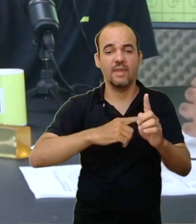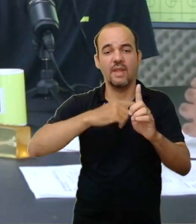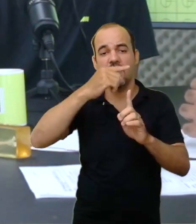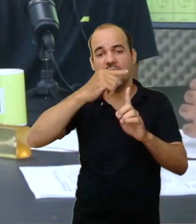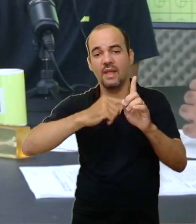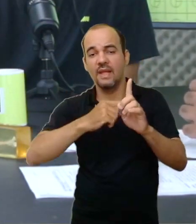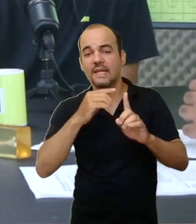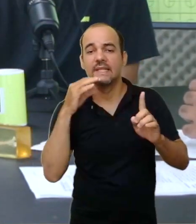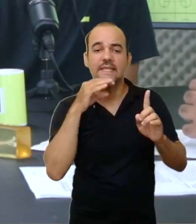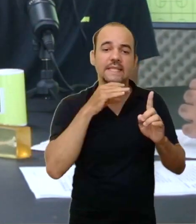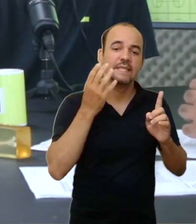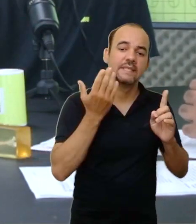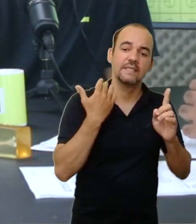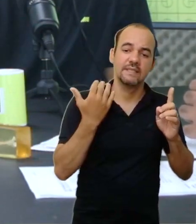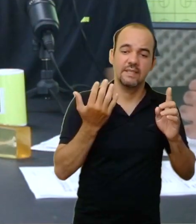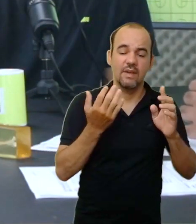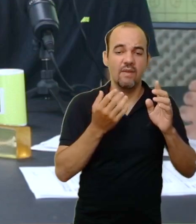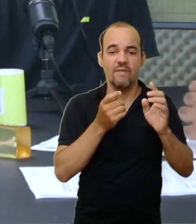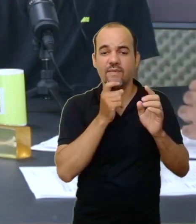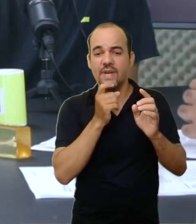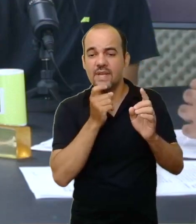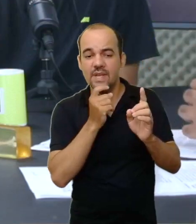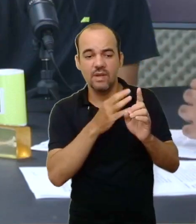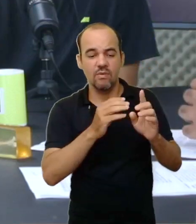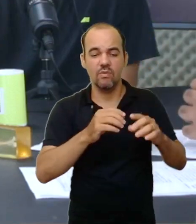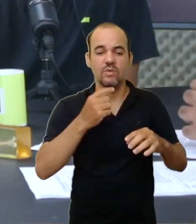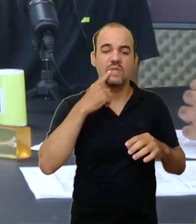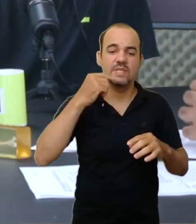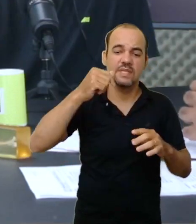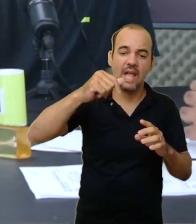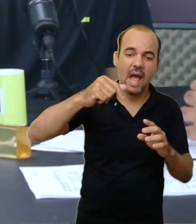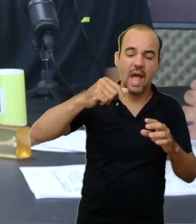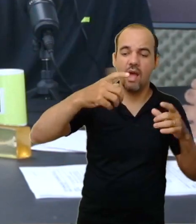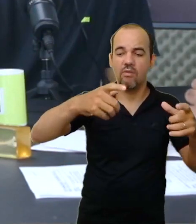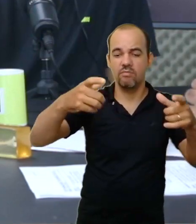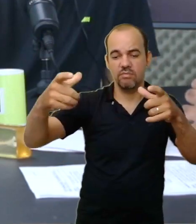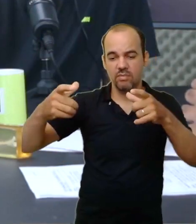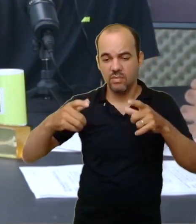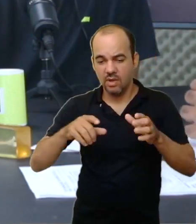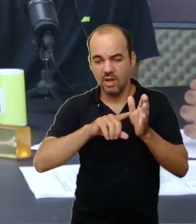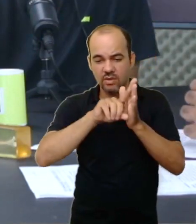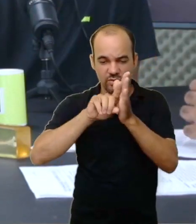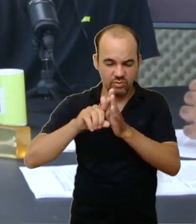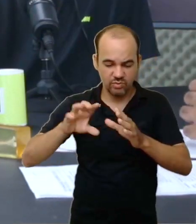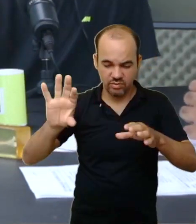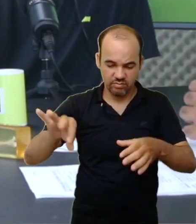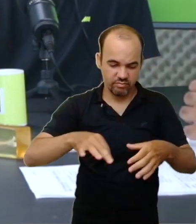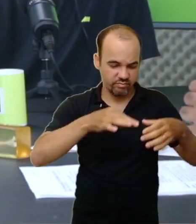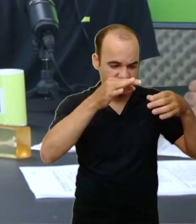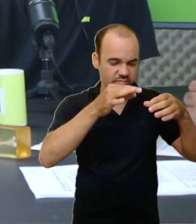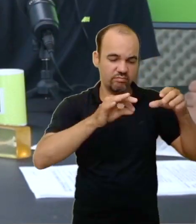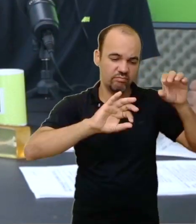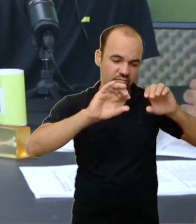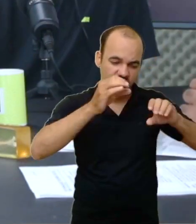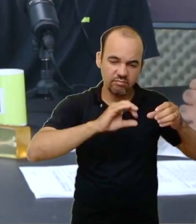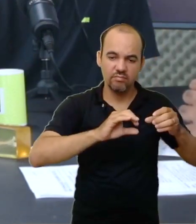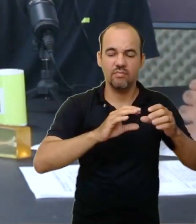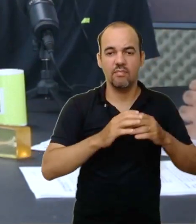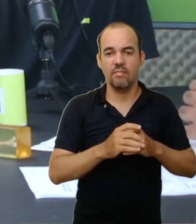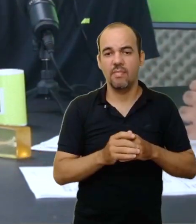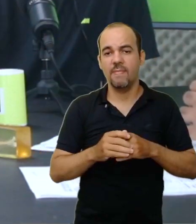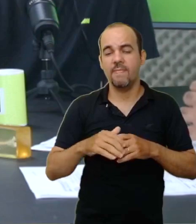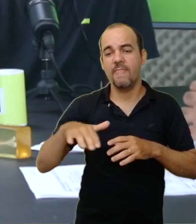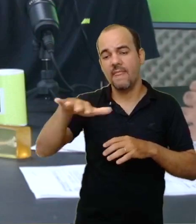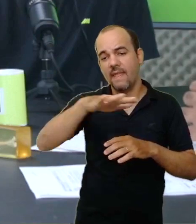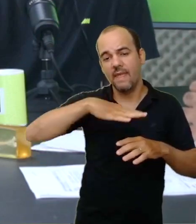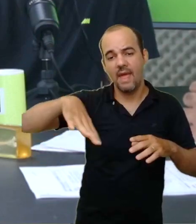a salinidade, para tentar entender como é que é a estruturação desses organismos nesses ambientes. E como o zooplâncton ele